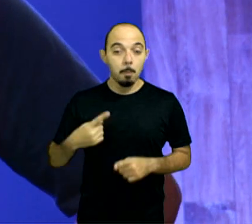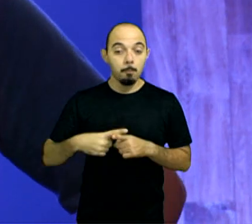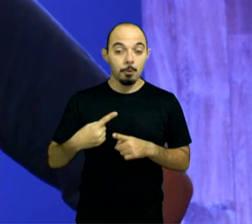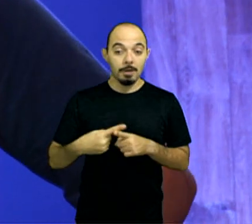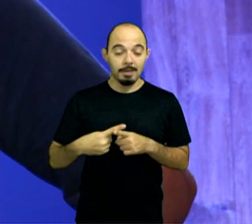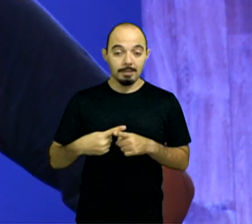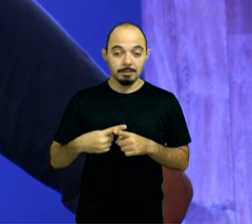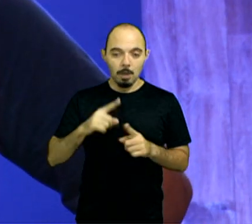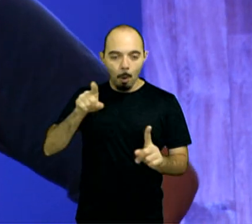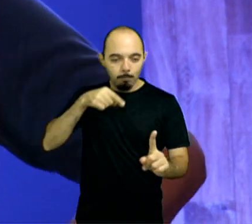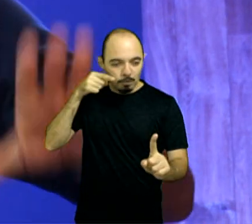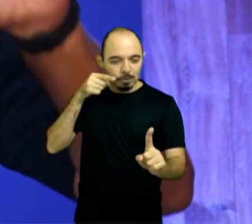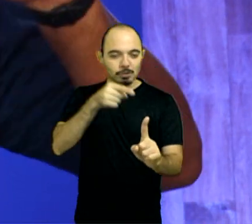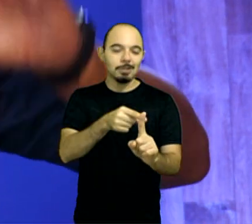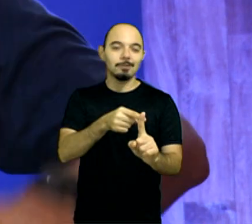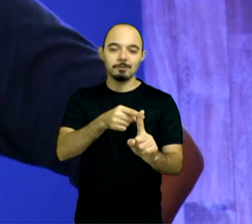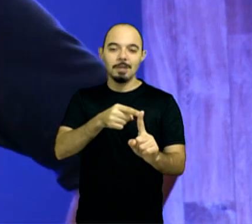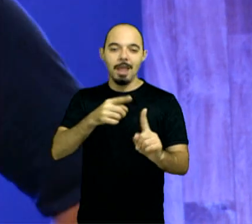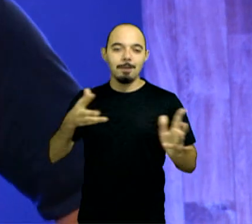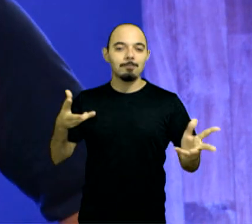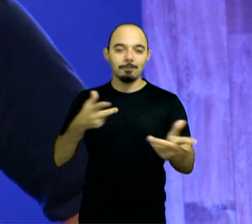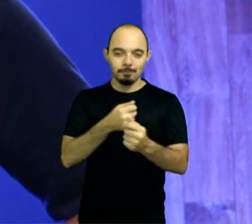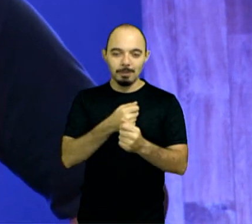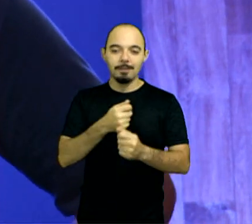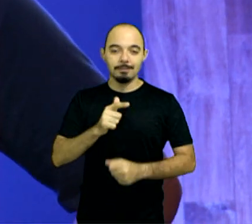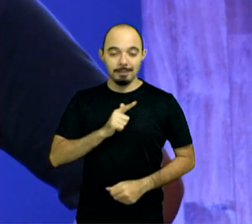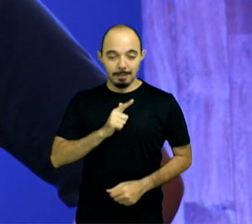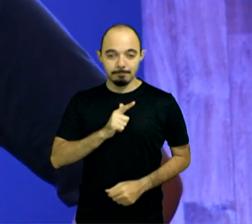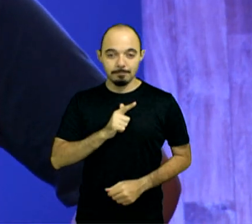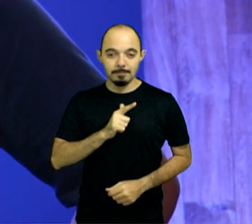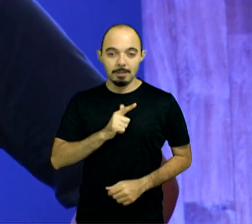Eu estou aqui nas suas mãos, né?